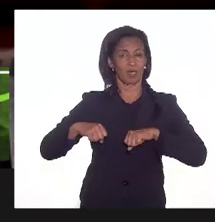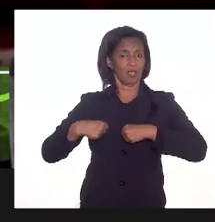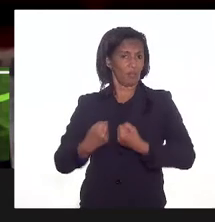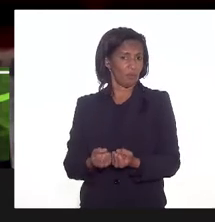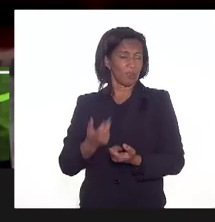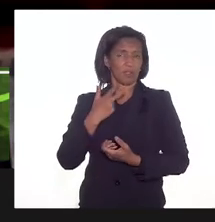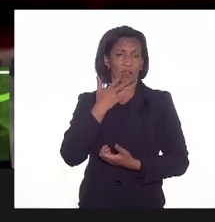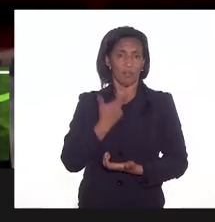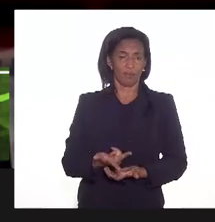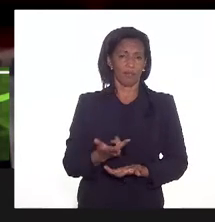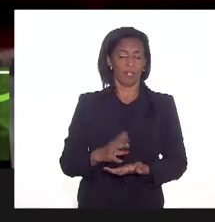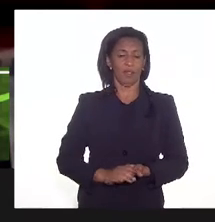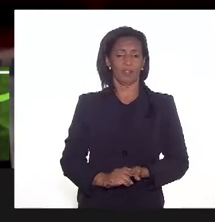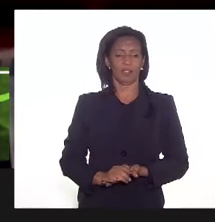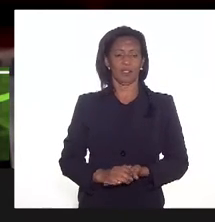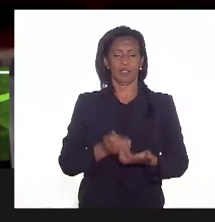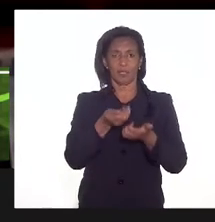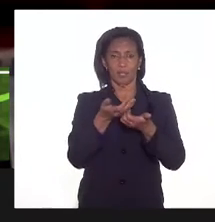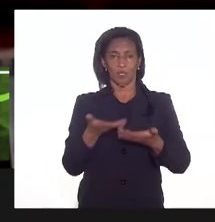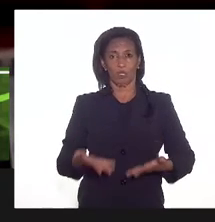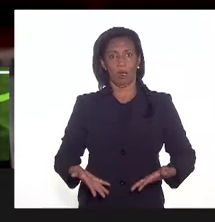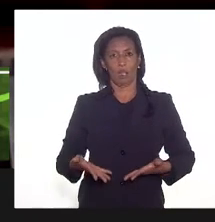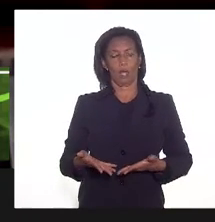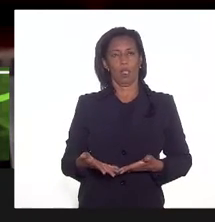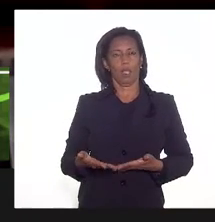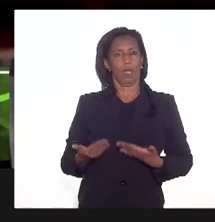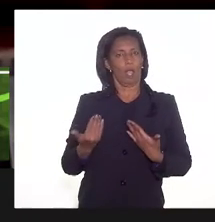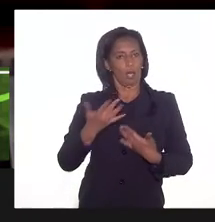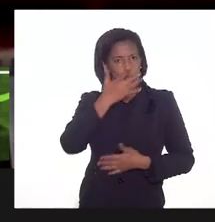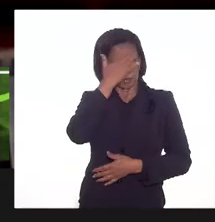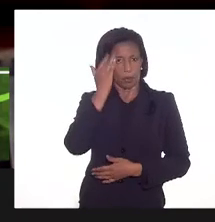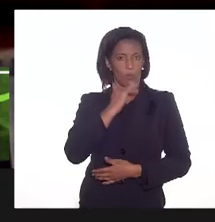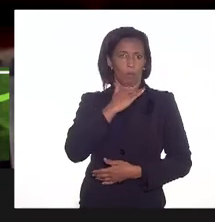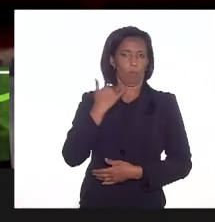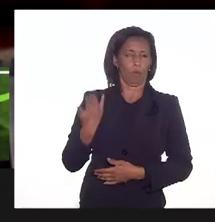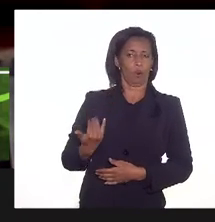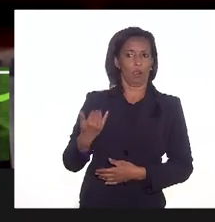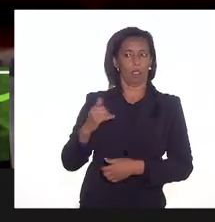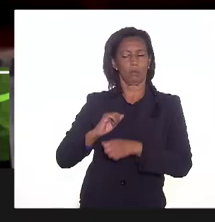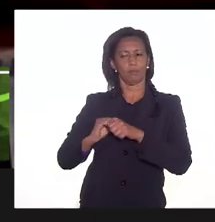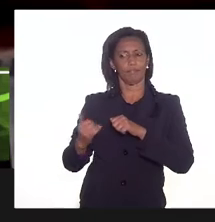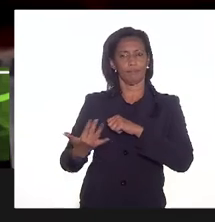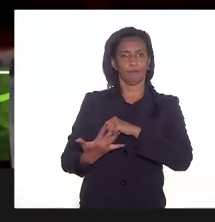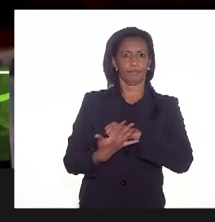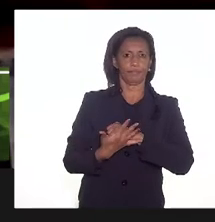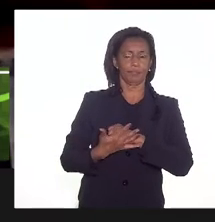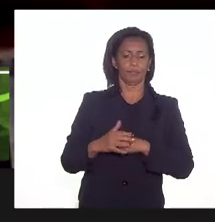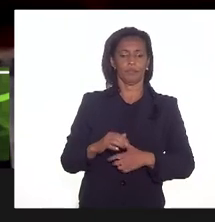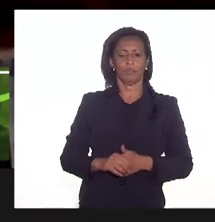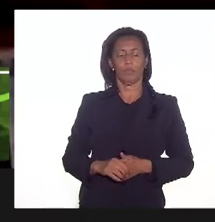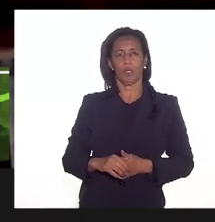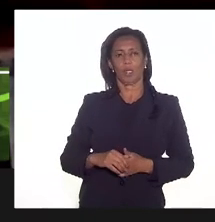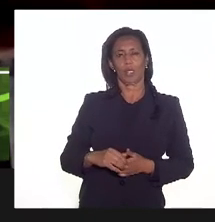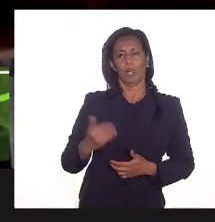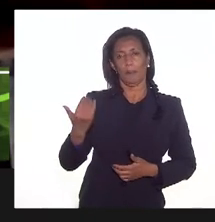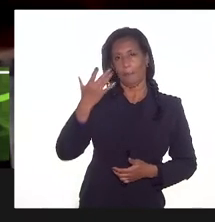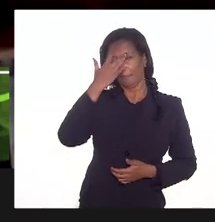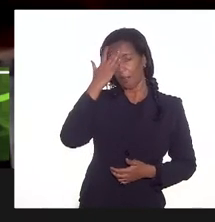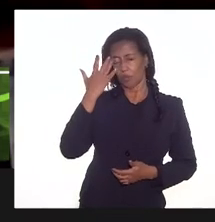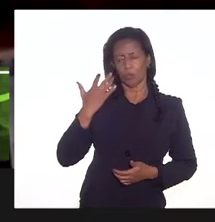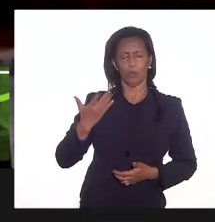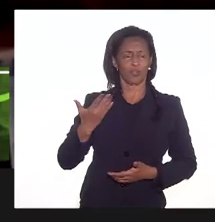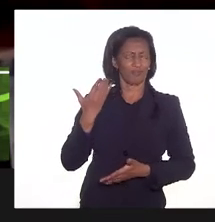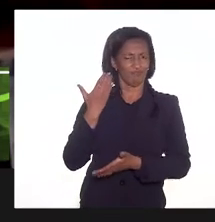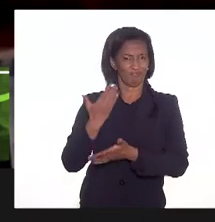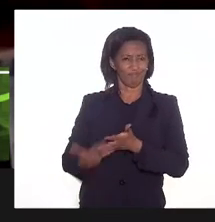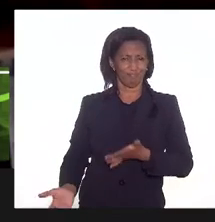a fala em homenagem às vítimas da Covid-19 no nome do Januário Garcia uma perda muito grande